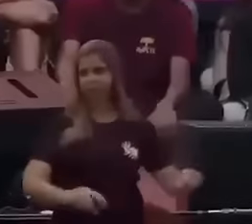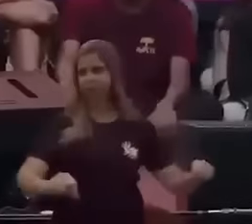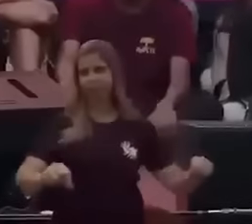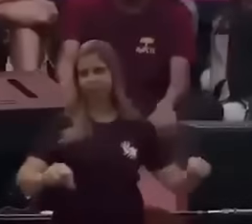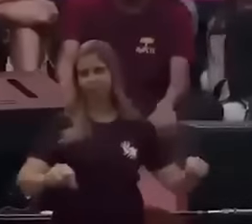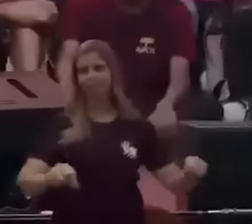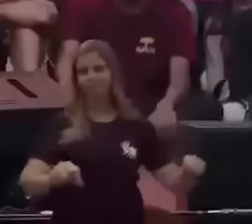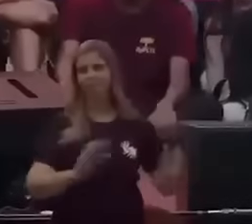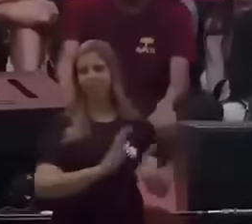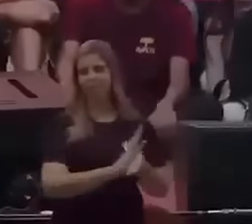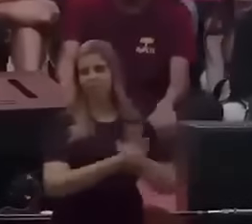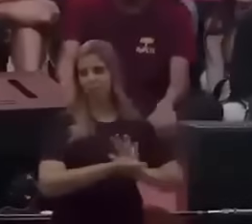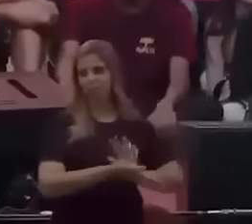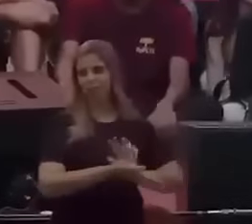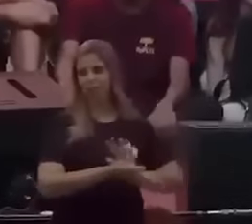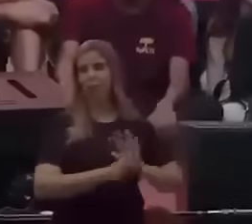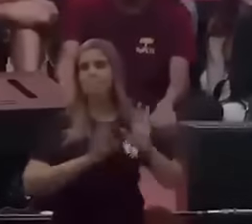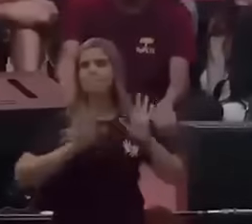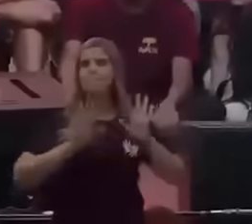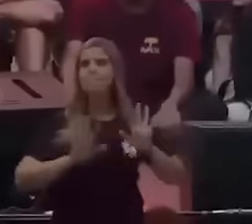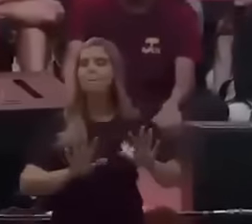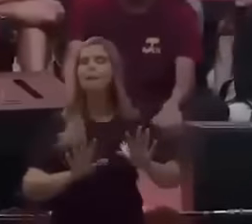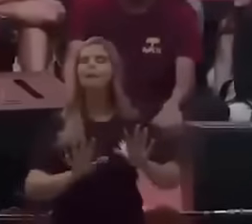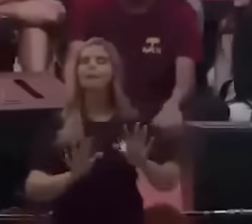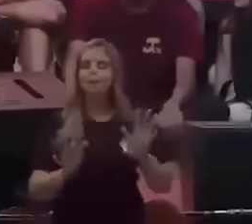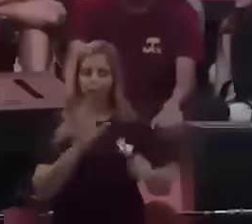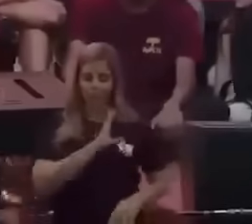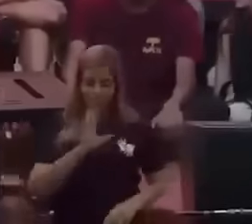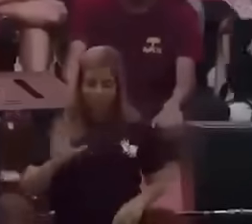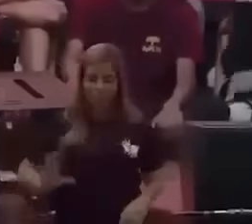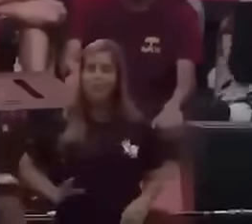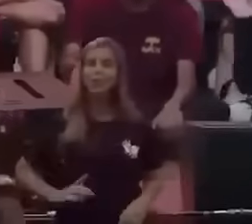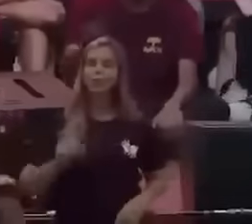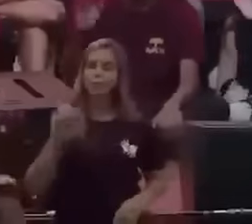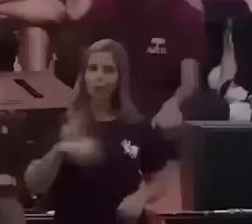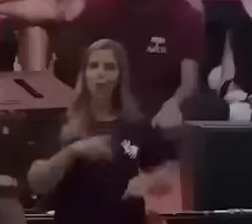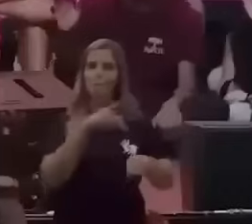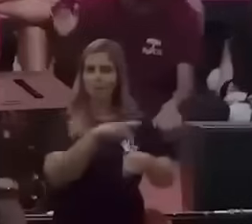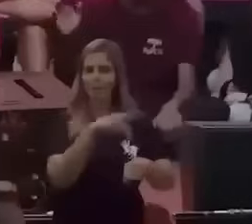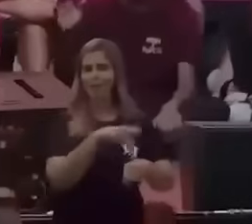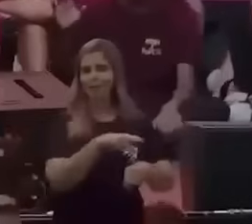Bendito seja Deus, porque a igreja está edificada sobre uma rocha que não se abala.